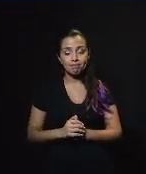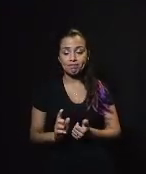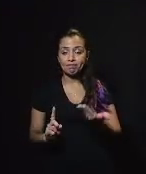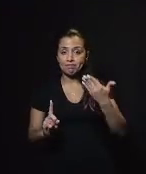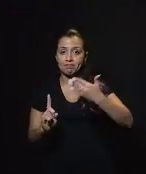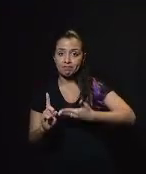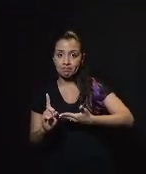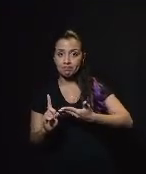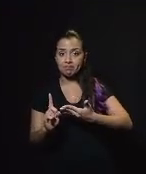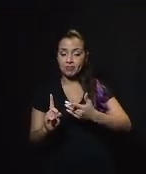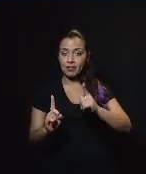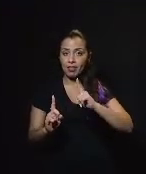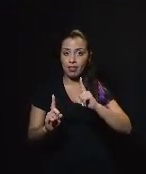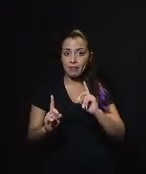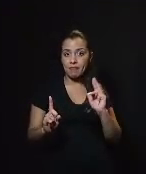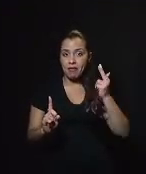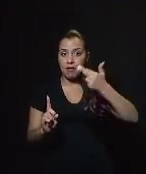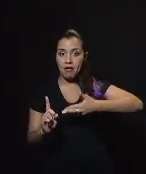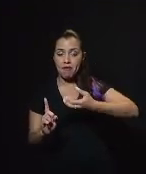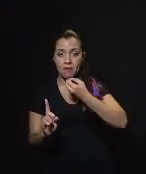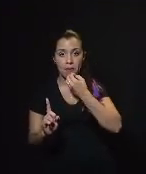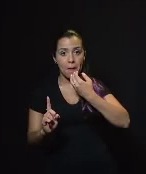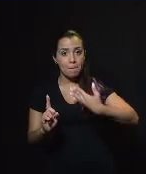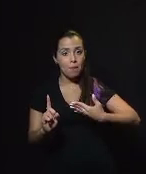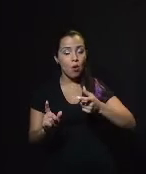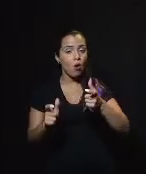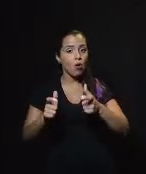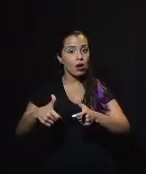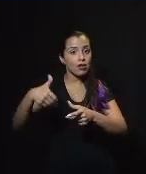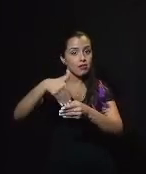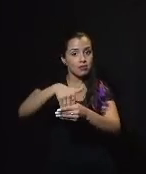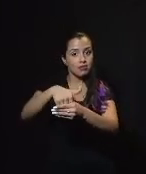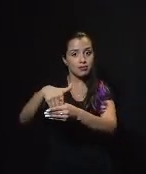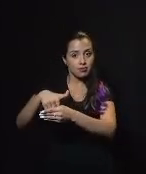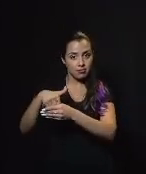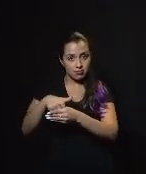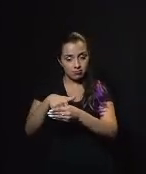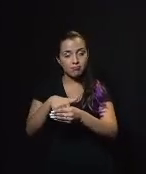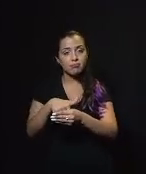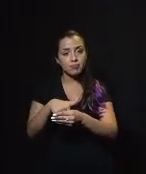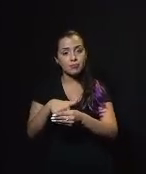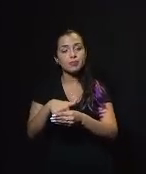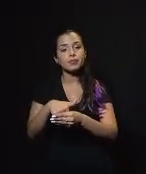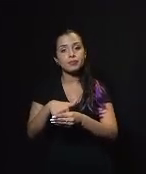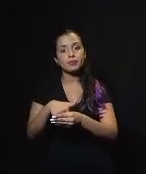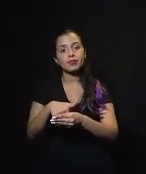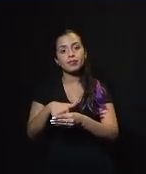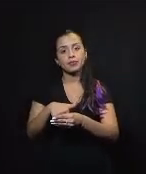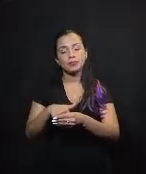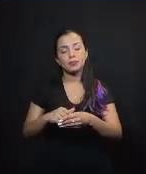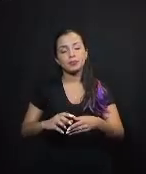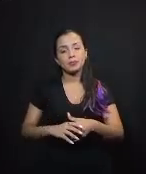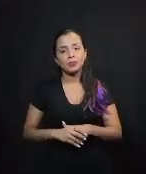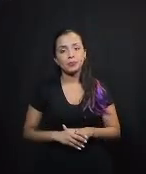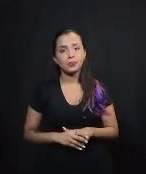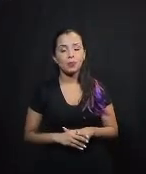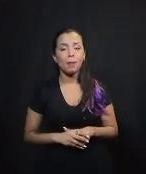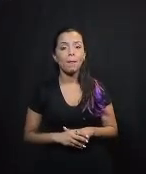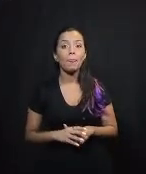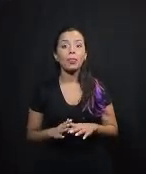figura decisiva na primeira eleição do Netanyahu no Estado de Israel. Então,